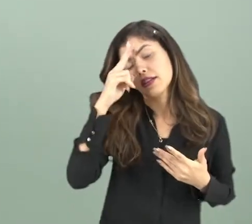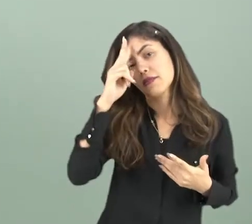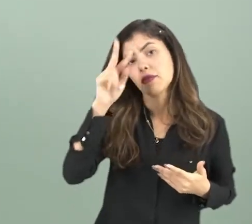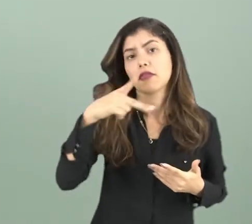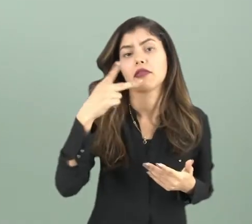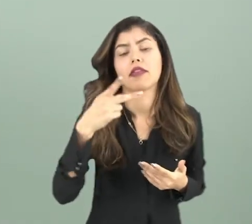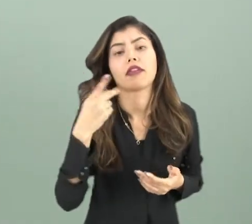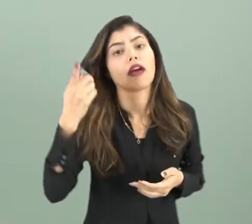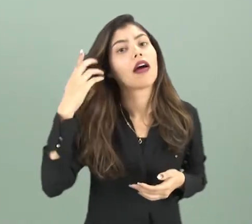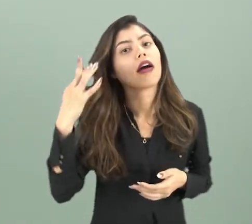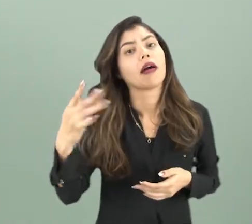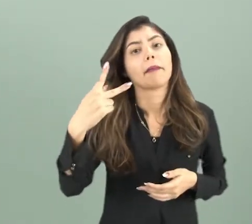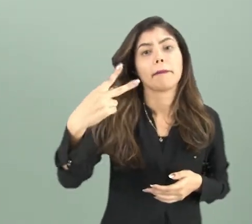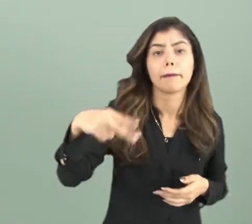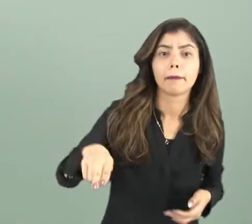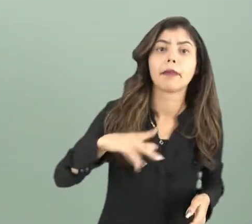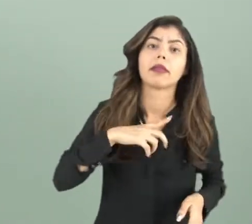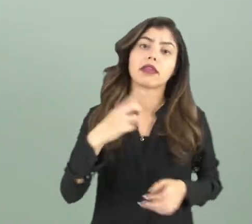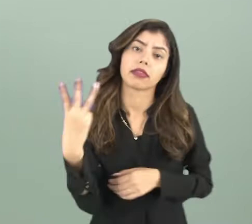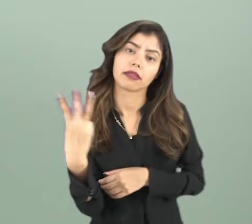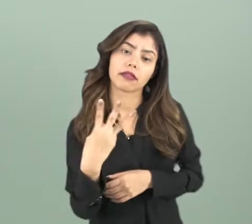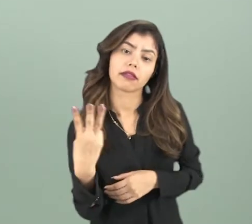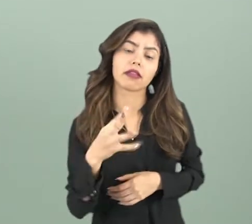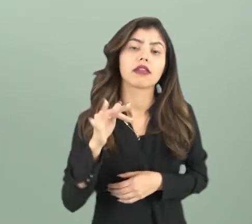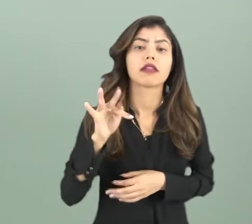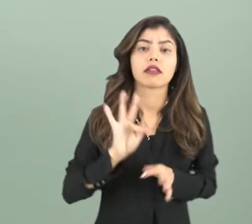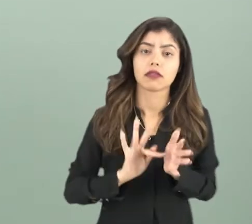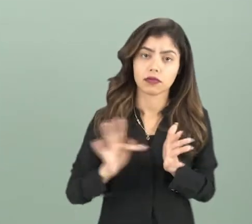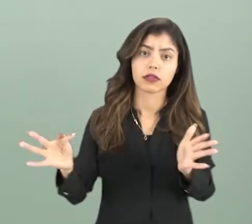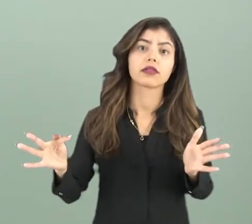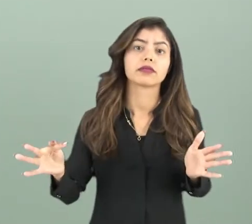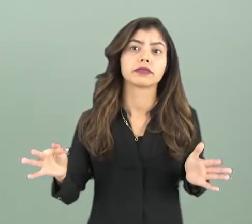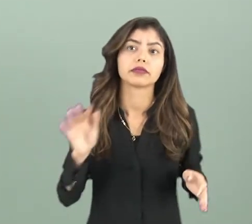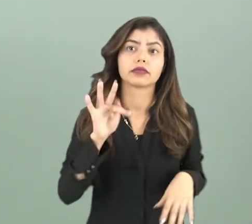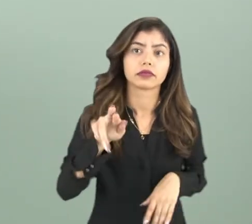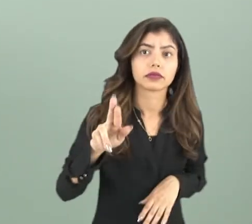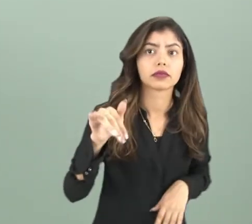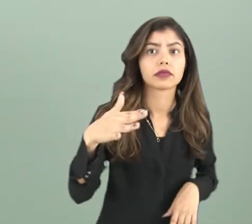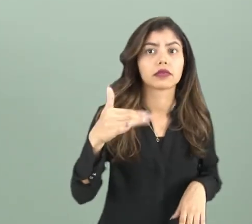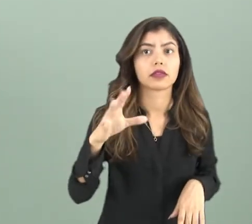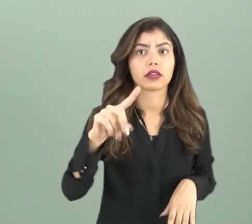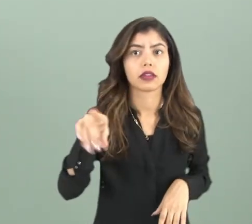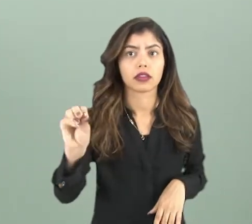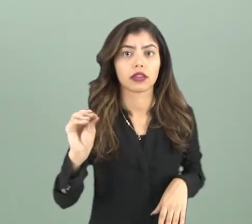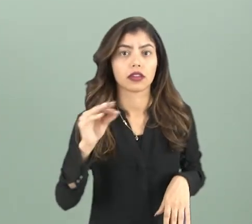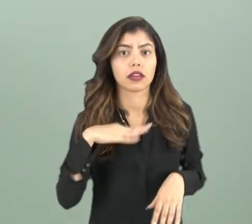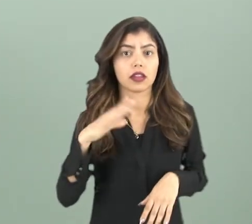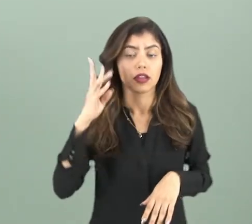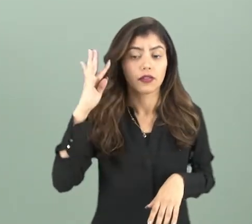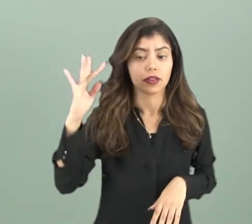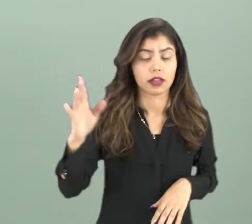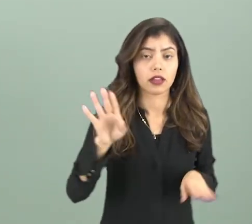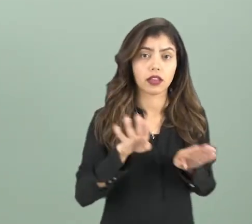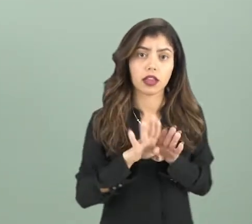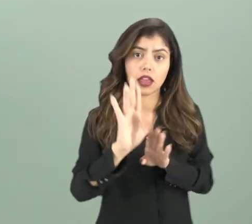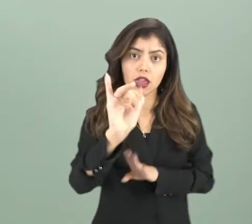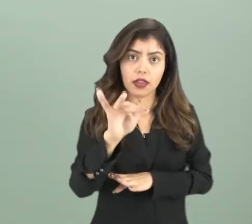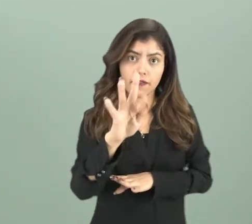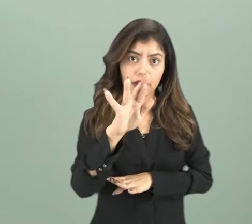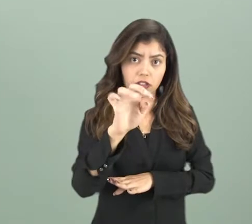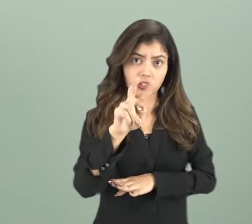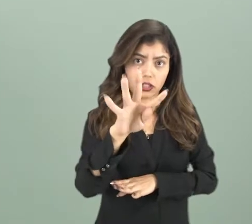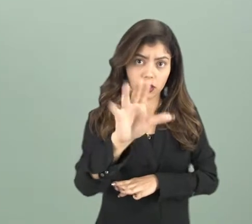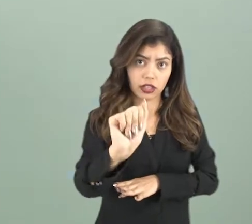falei que o pronome reflexivo ele tem 3 funções? A função reflexiva, a função enfática. O que é a